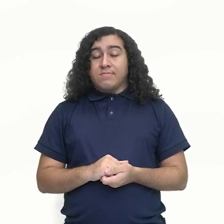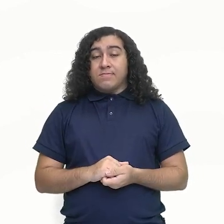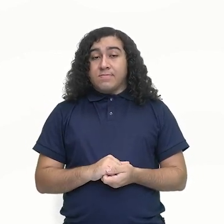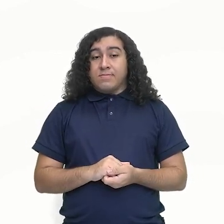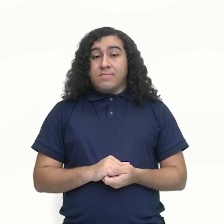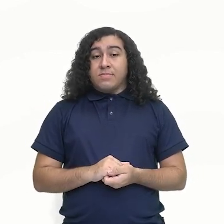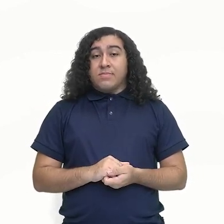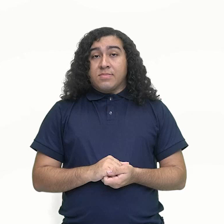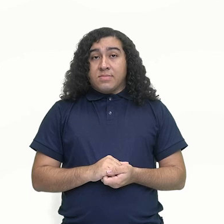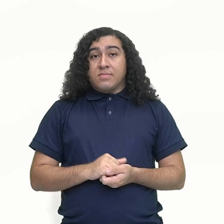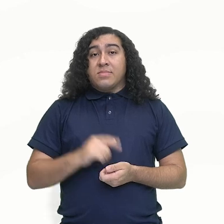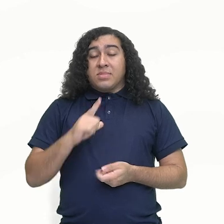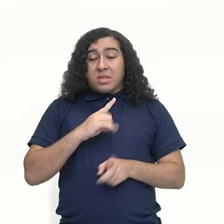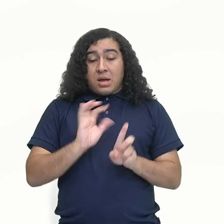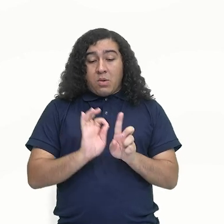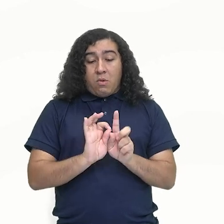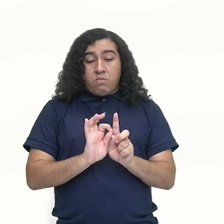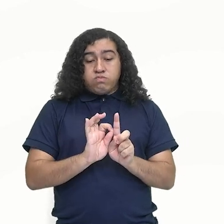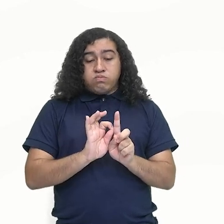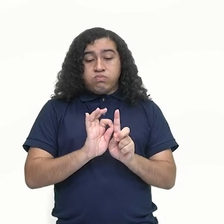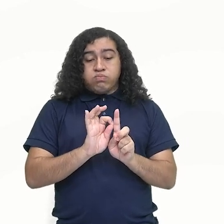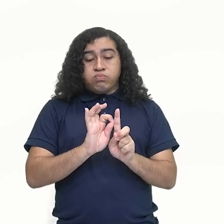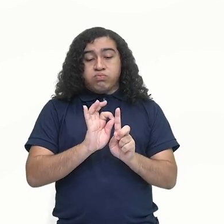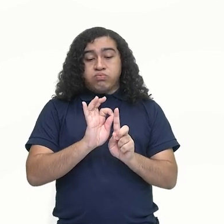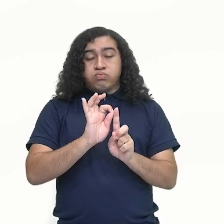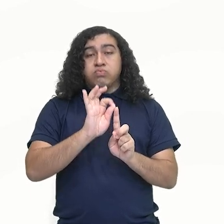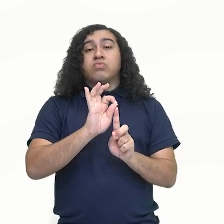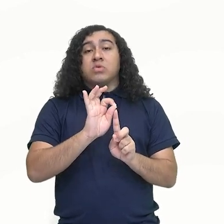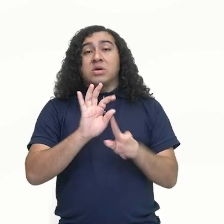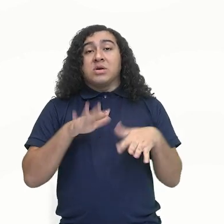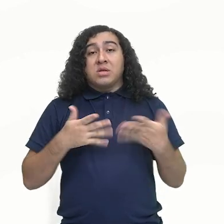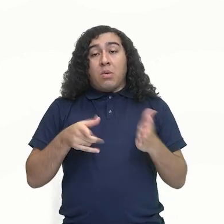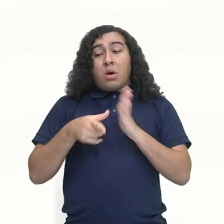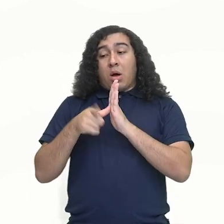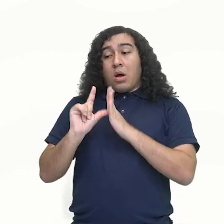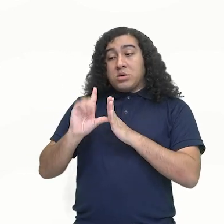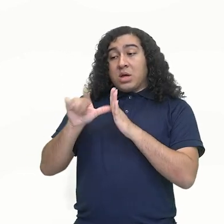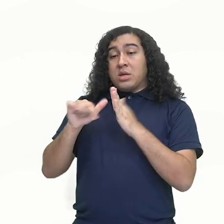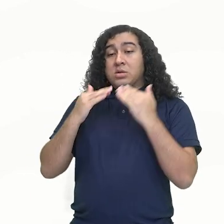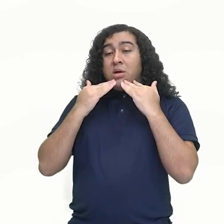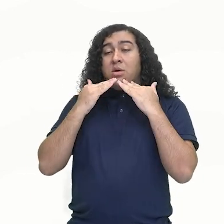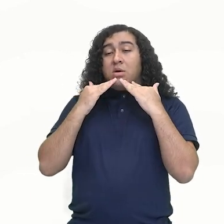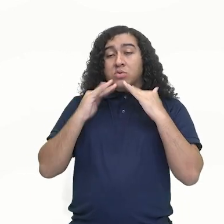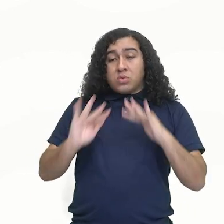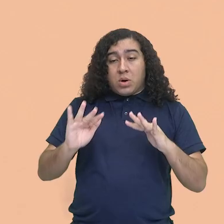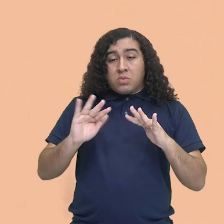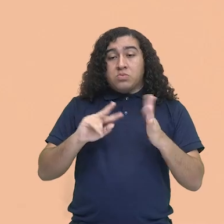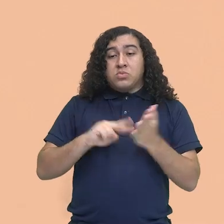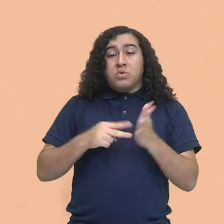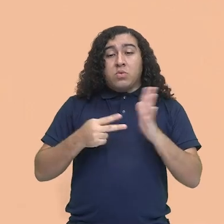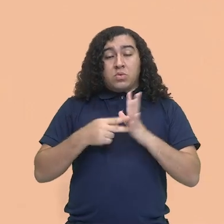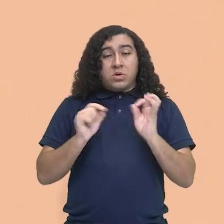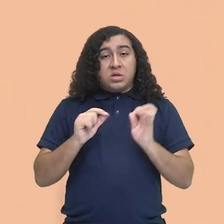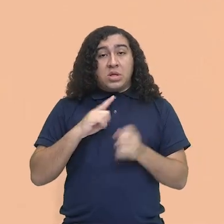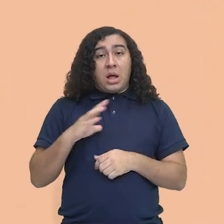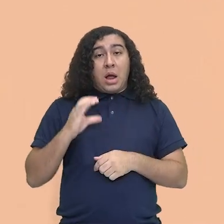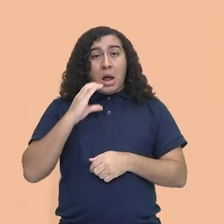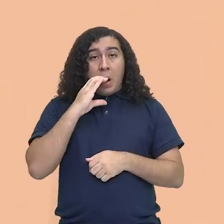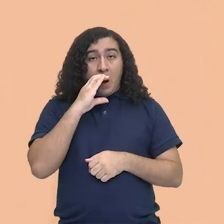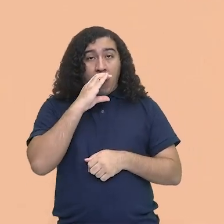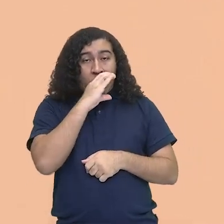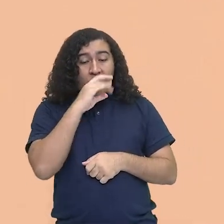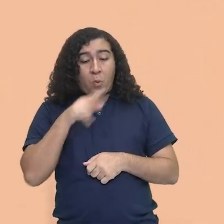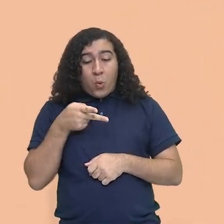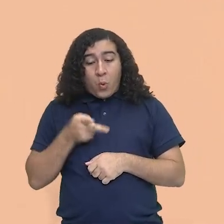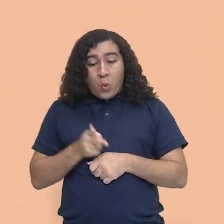vamos ter o aumento da temperatura. Então, aquele fenômeno natural que era ali para fazer essa retenção